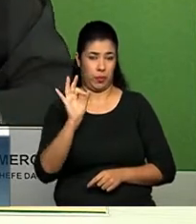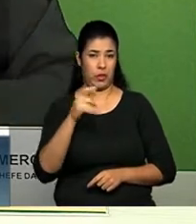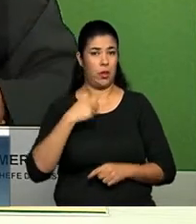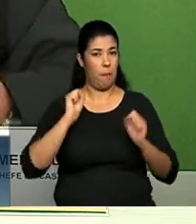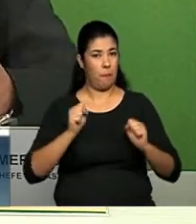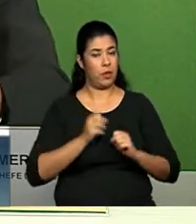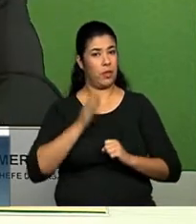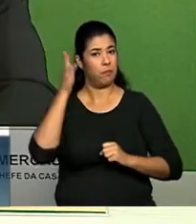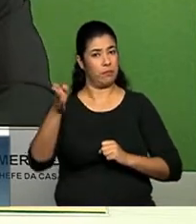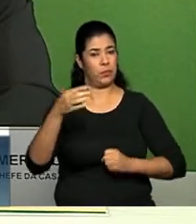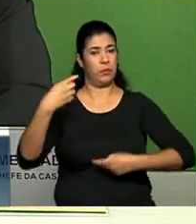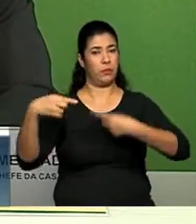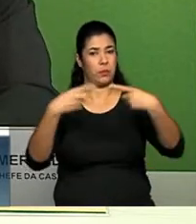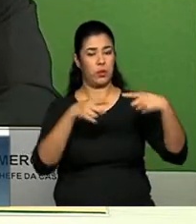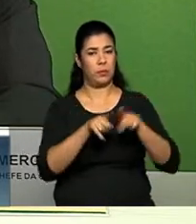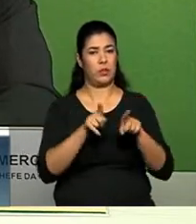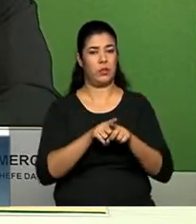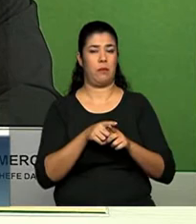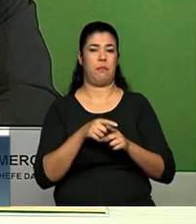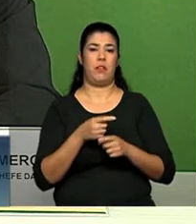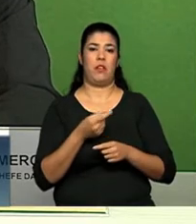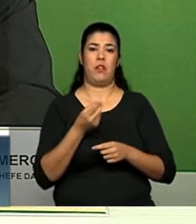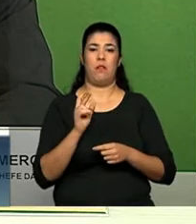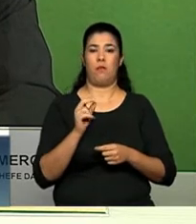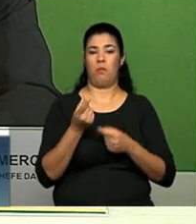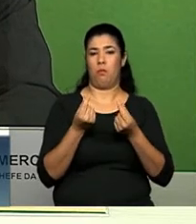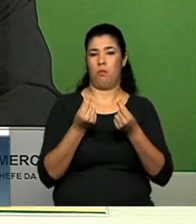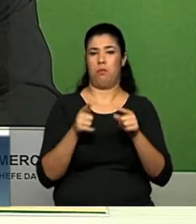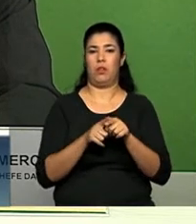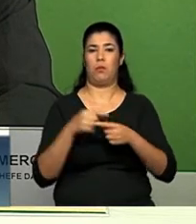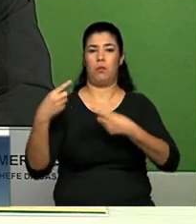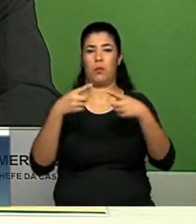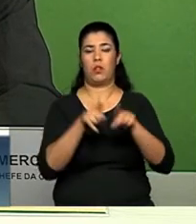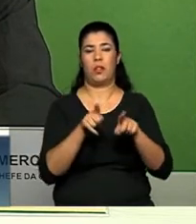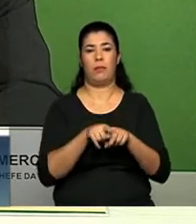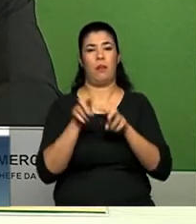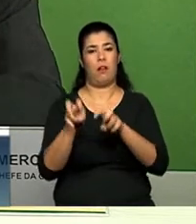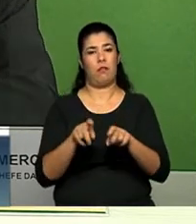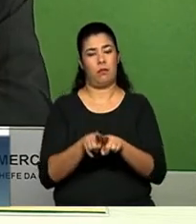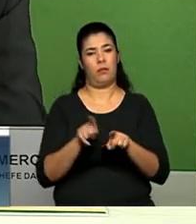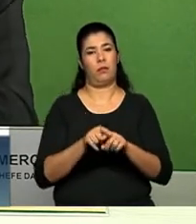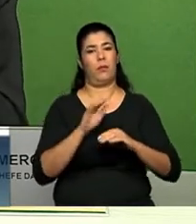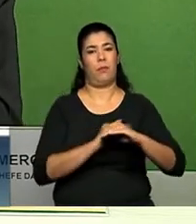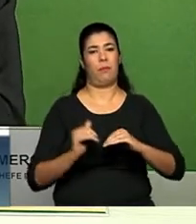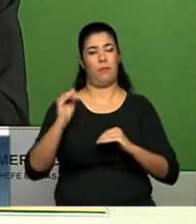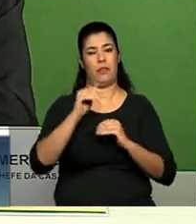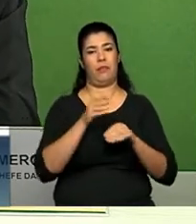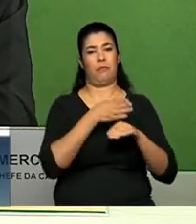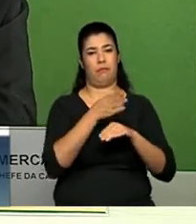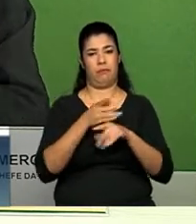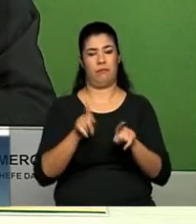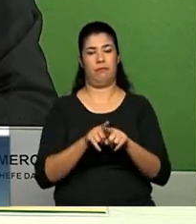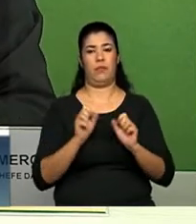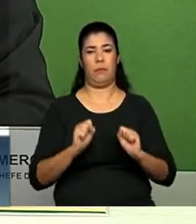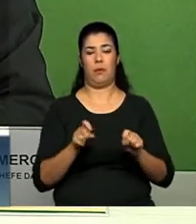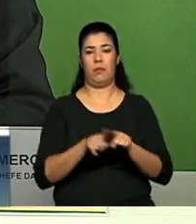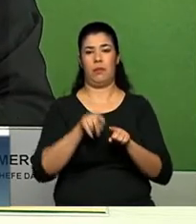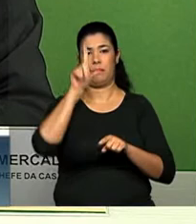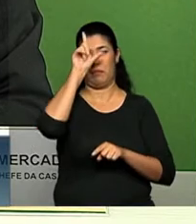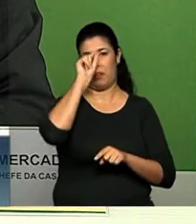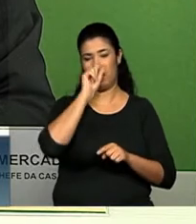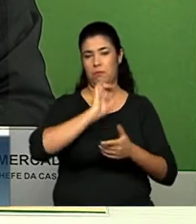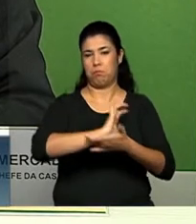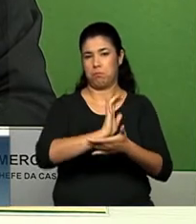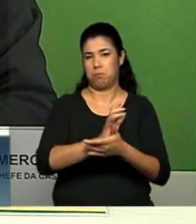disputar o mercado mundial com uma moeda mais competitiva. A agricultura aumenta a sua rentabilidade. Então, agora, isso alivia a